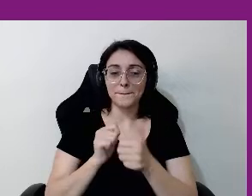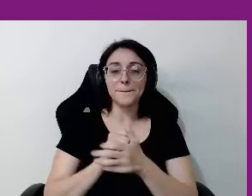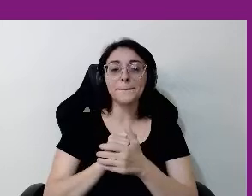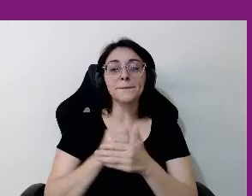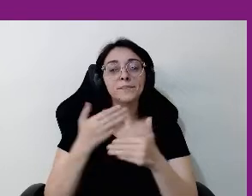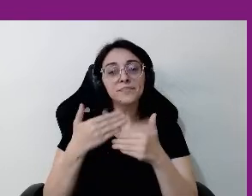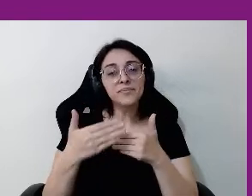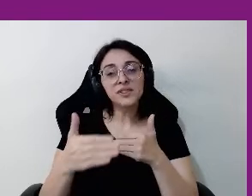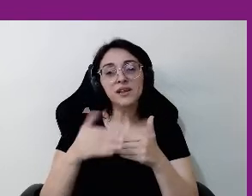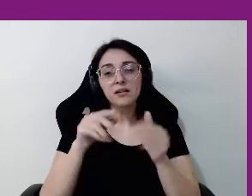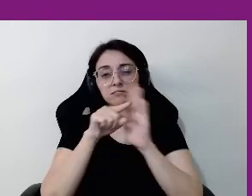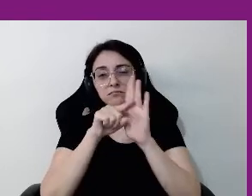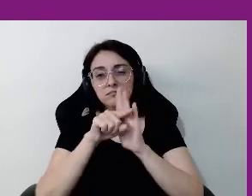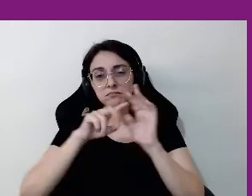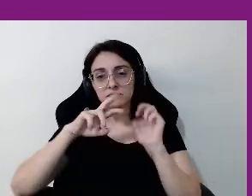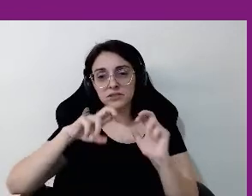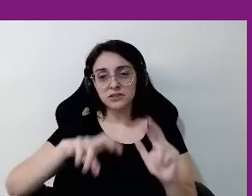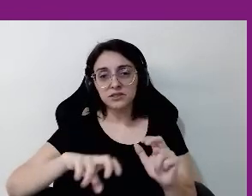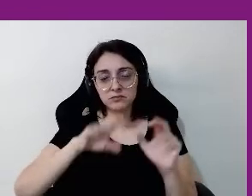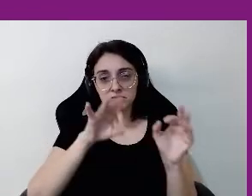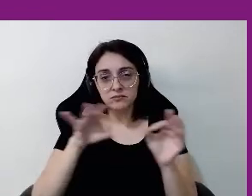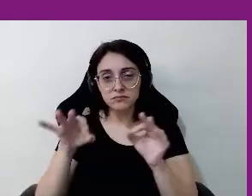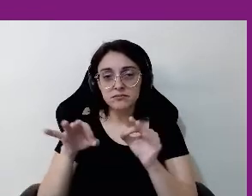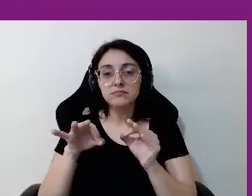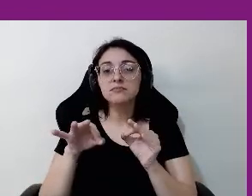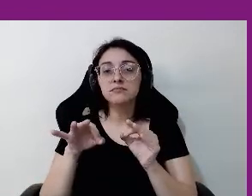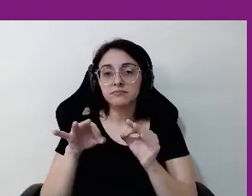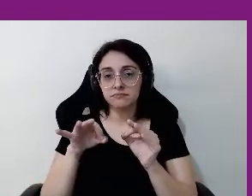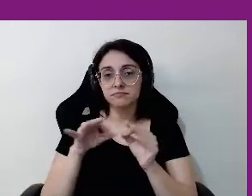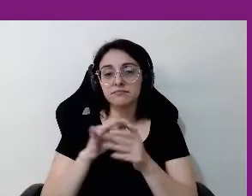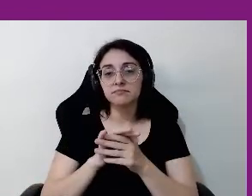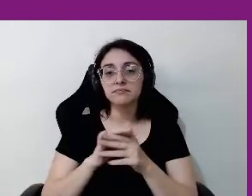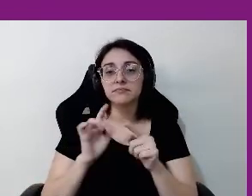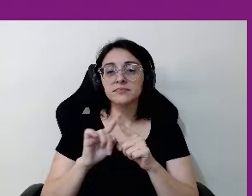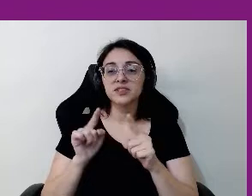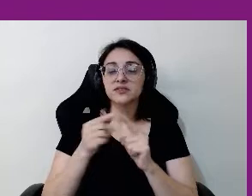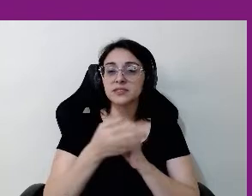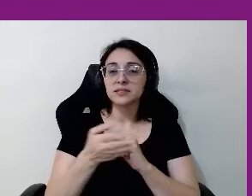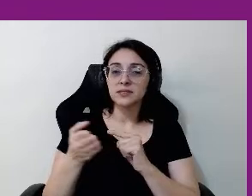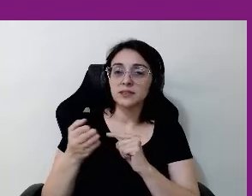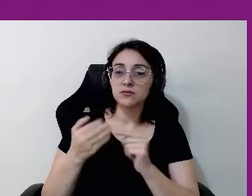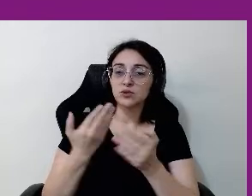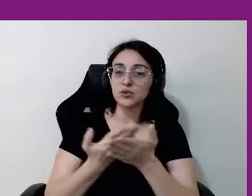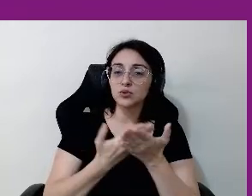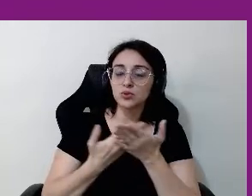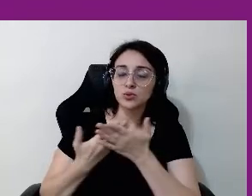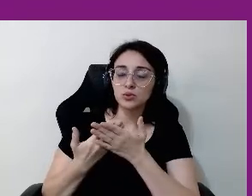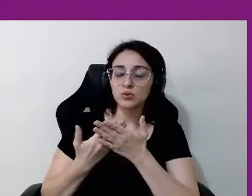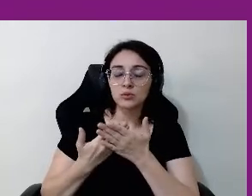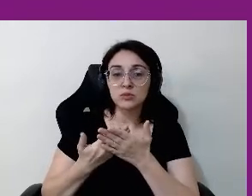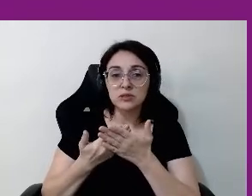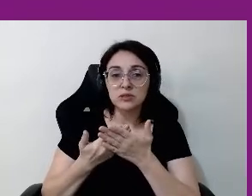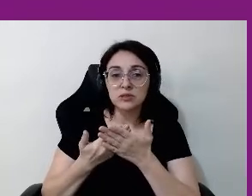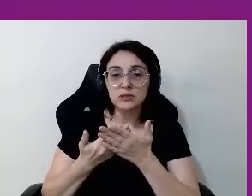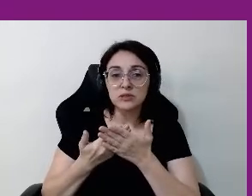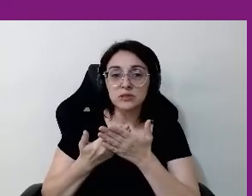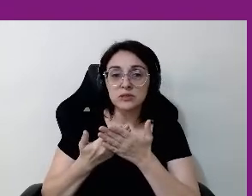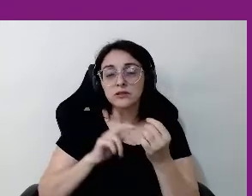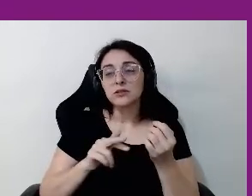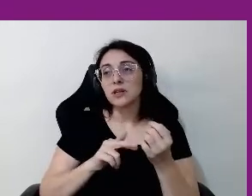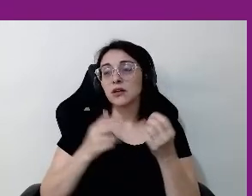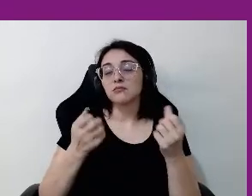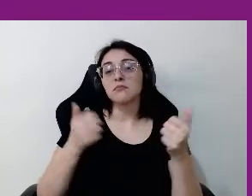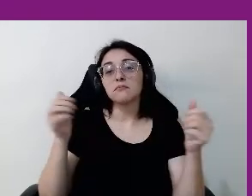E aí você analisa bem a efetividade. Mas o estudo não está muito, então,